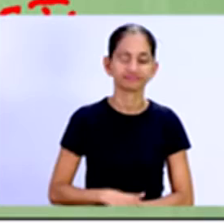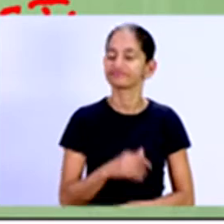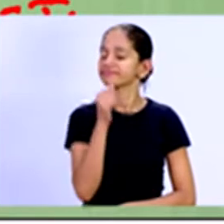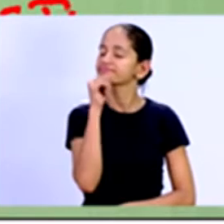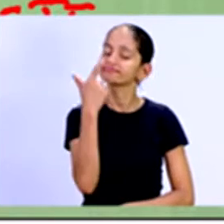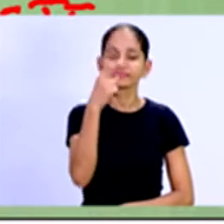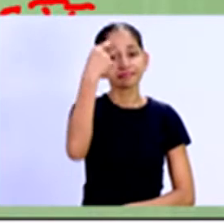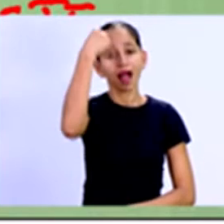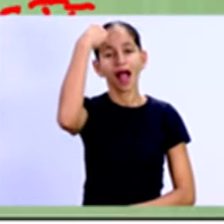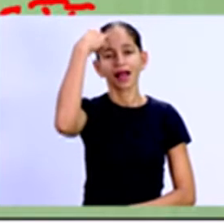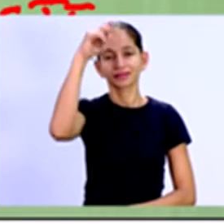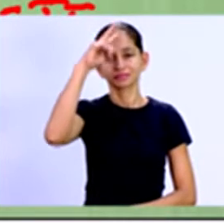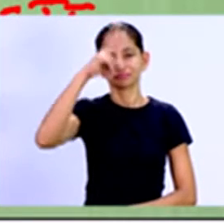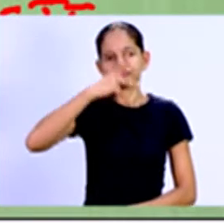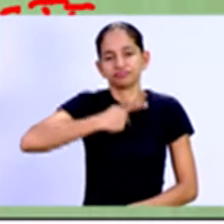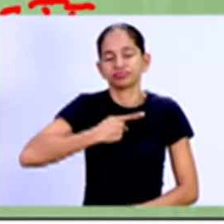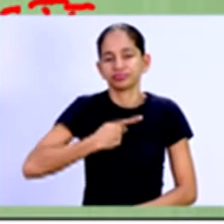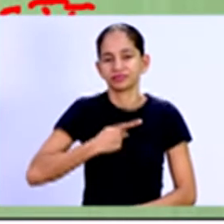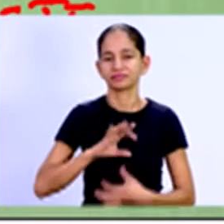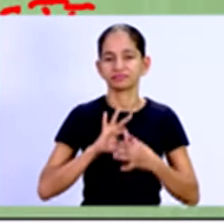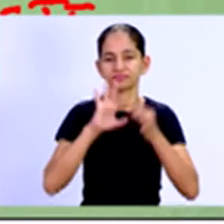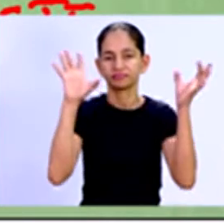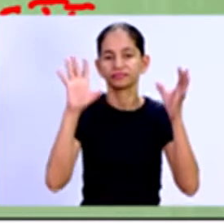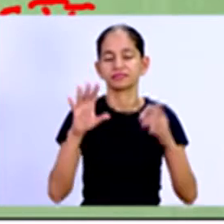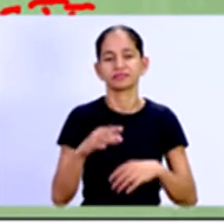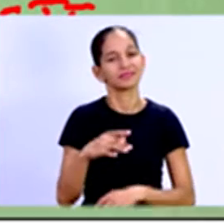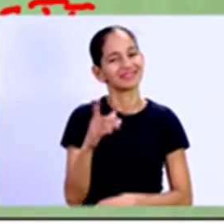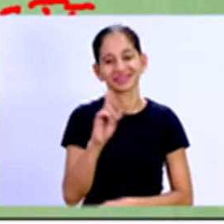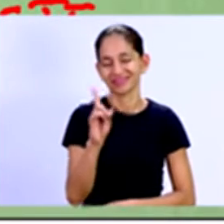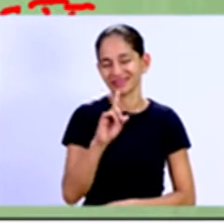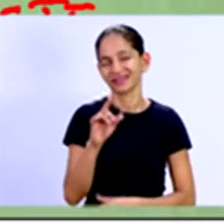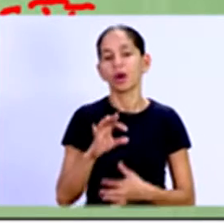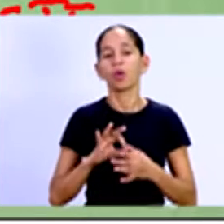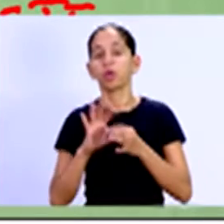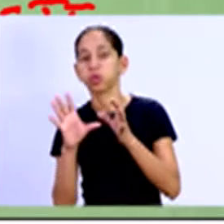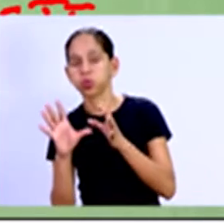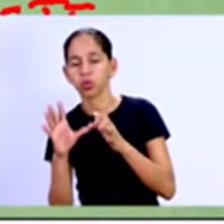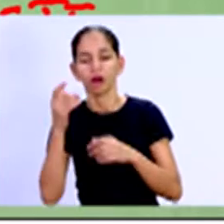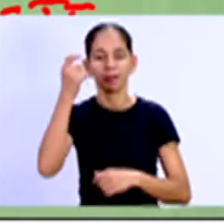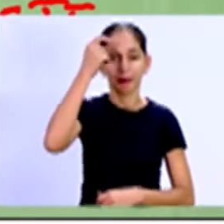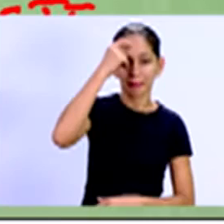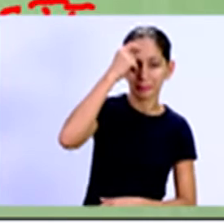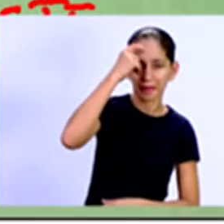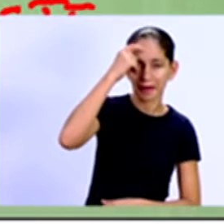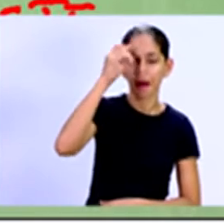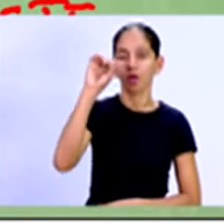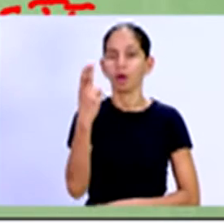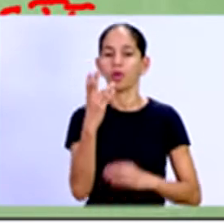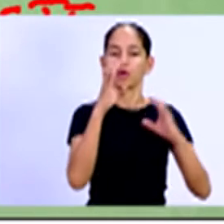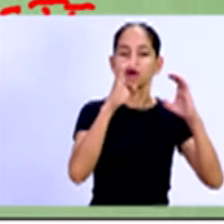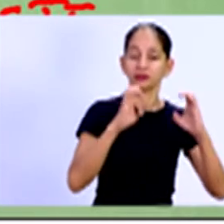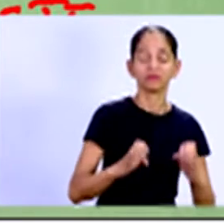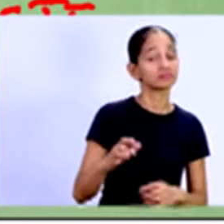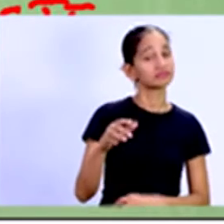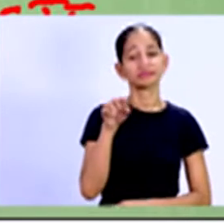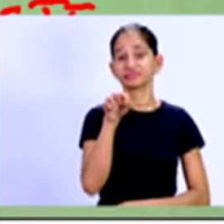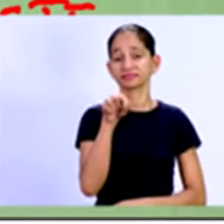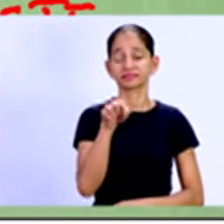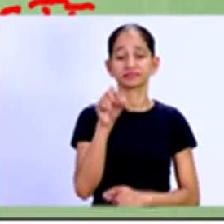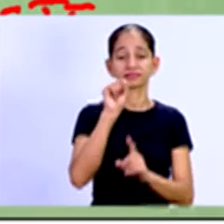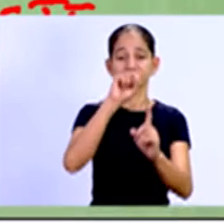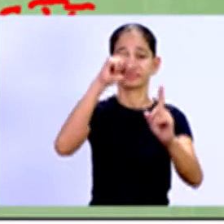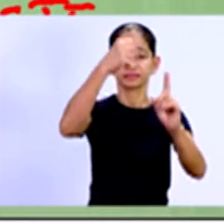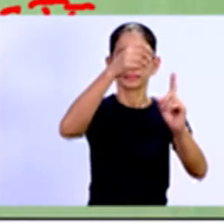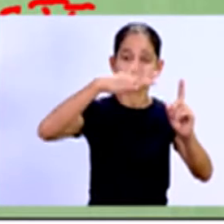Não é o próprio sujeito que vai definir a sua ética, a sua moralidade, mas é a sociedade, né? Quando